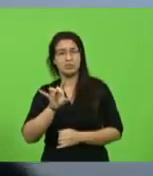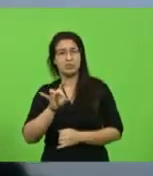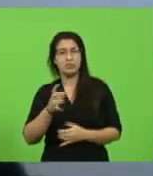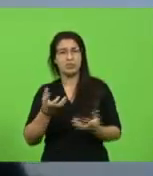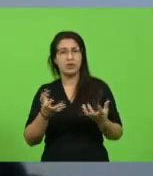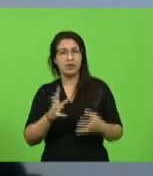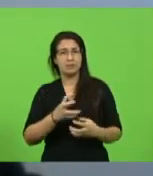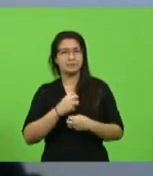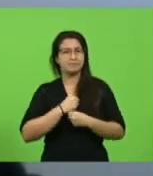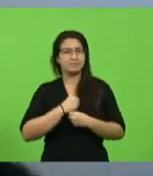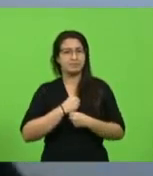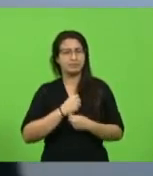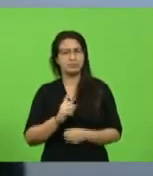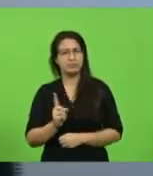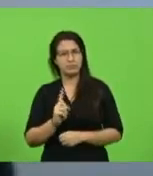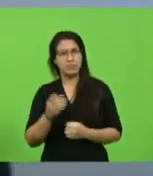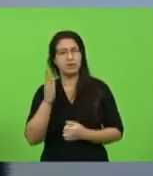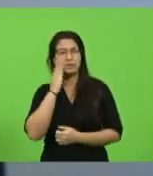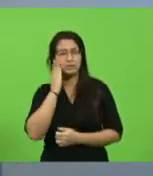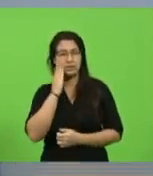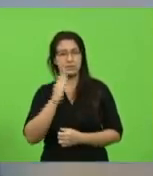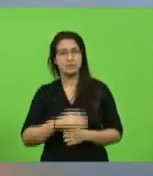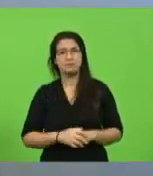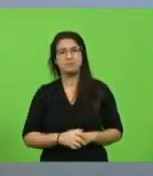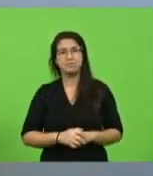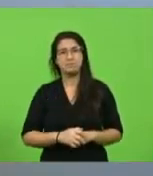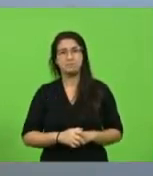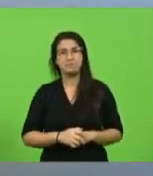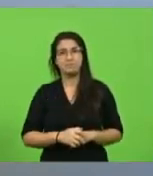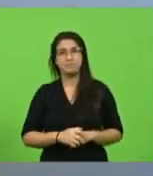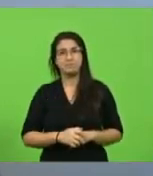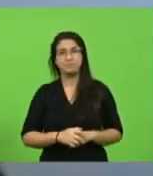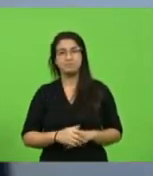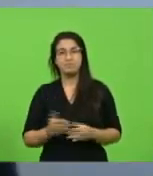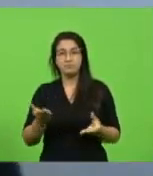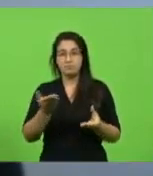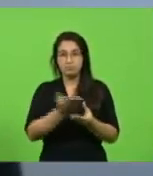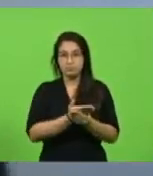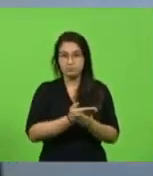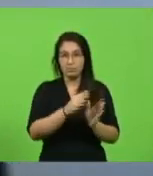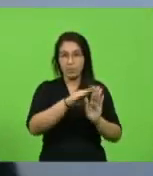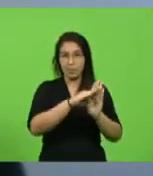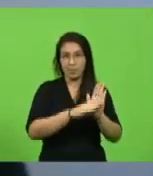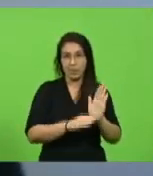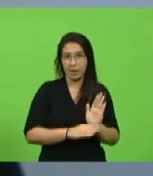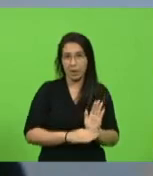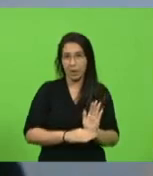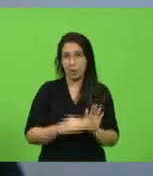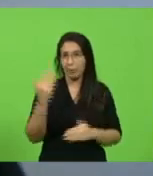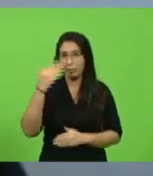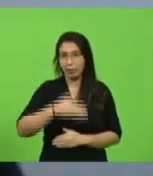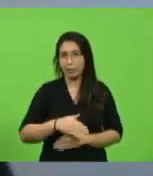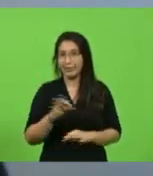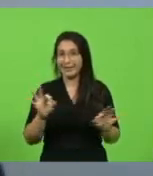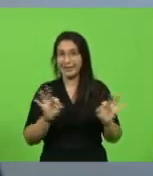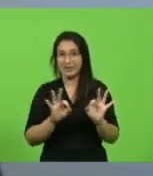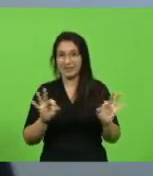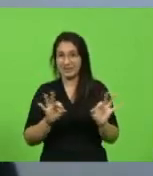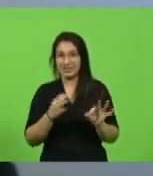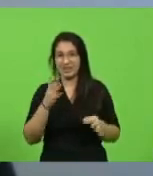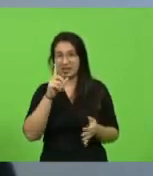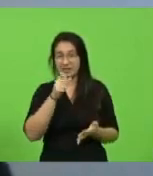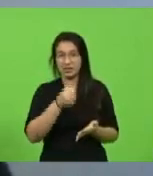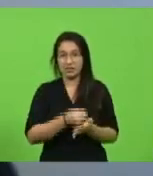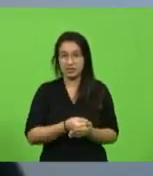si? Não foram trazidas aos autos quaisquer provas de que o governador tomou providências para que